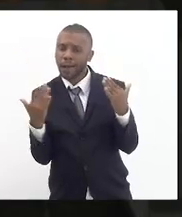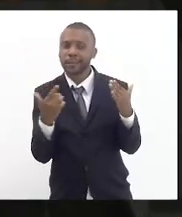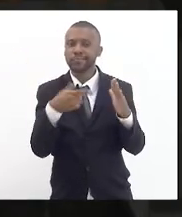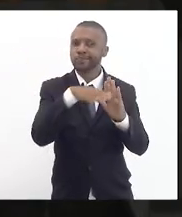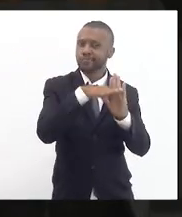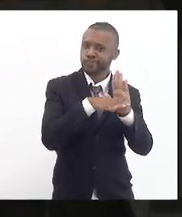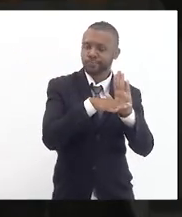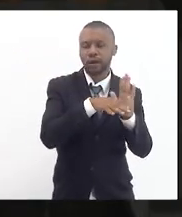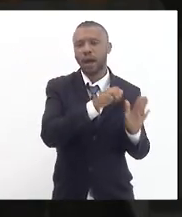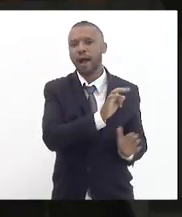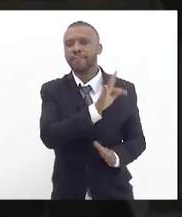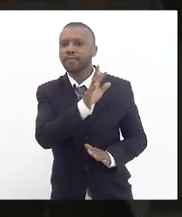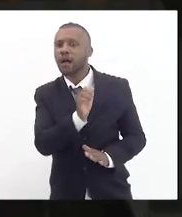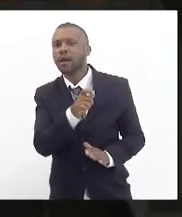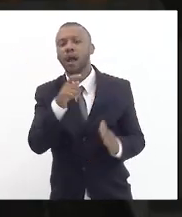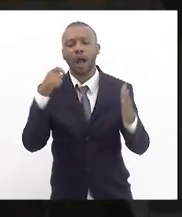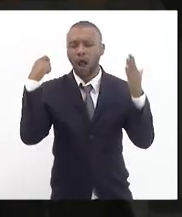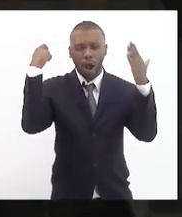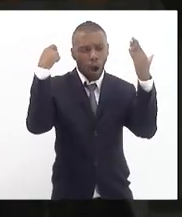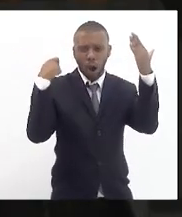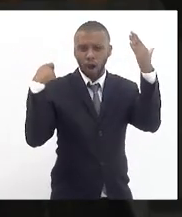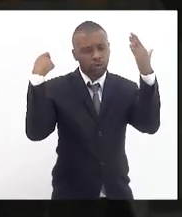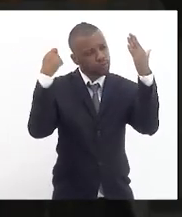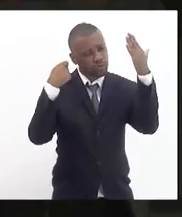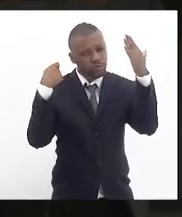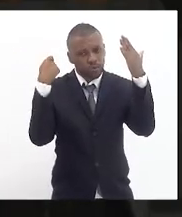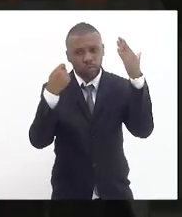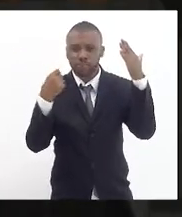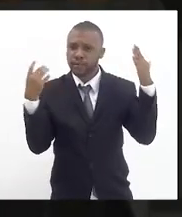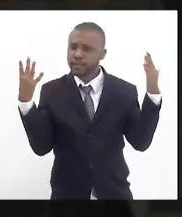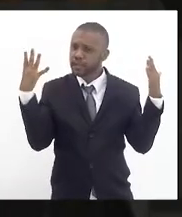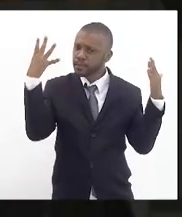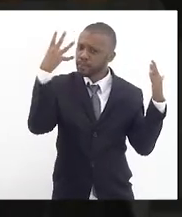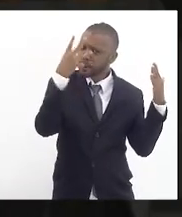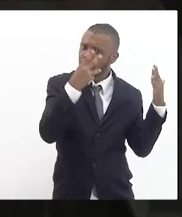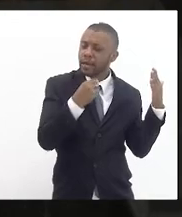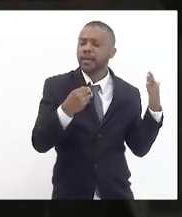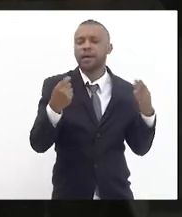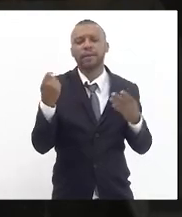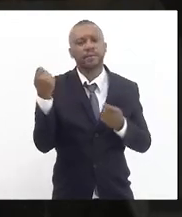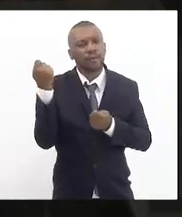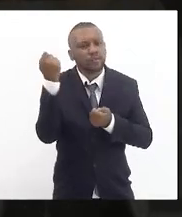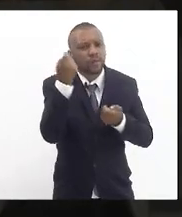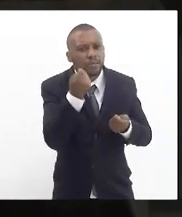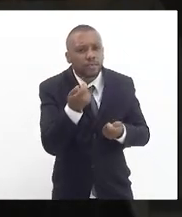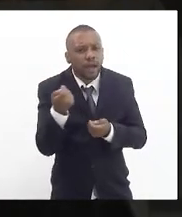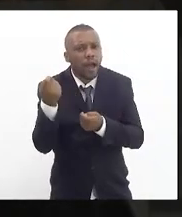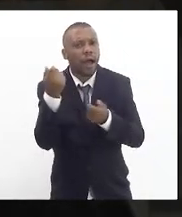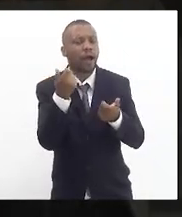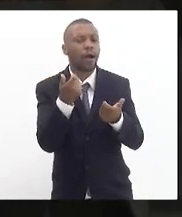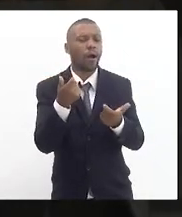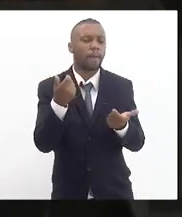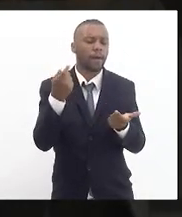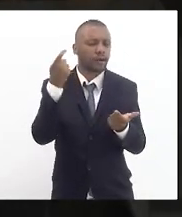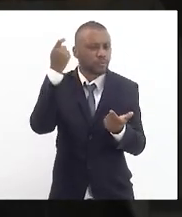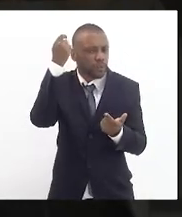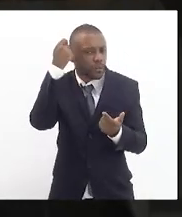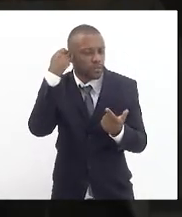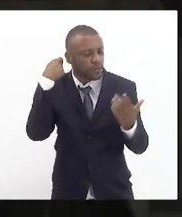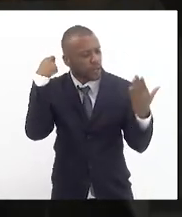quem é Vênus Osho a orixá da Beleza do Charme né do Fausto